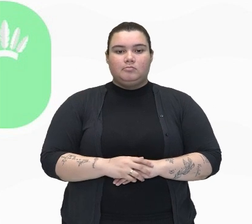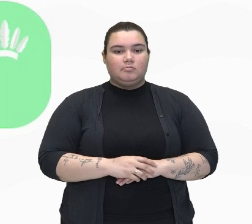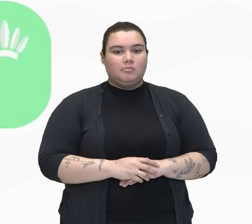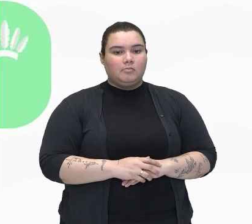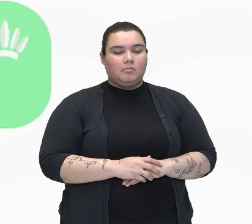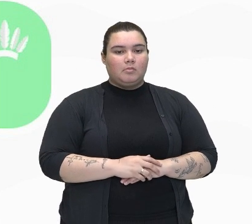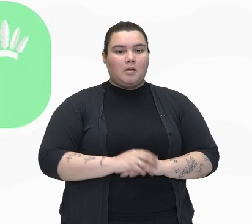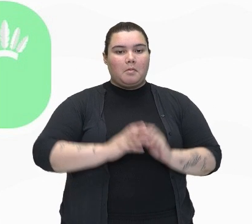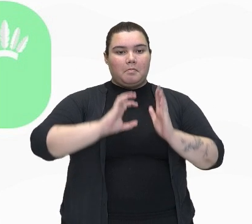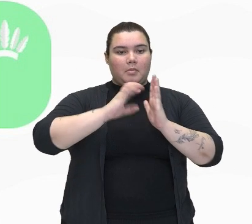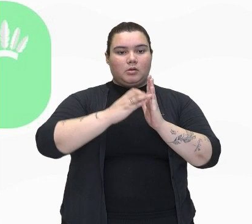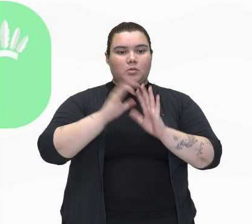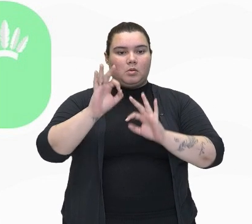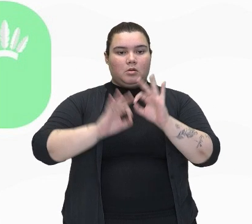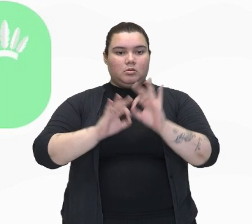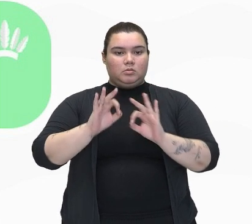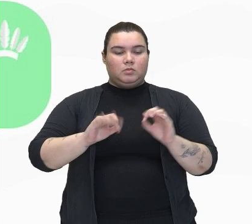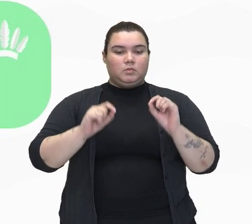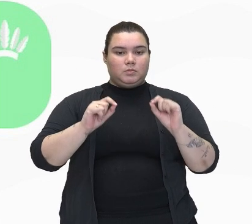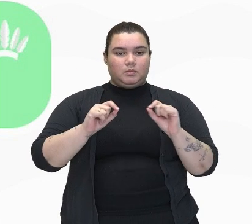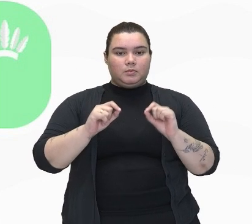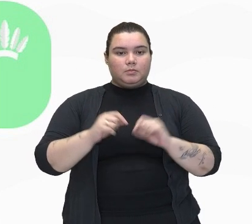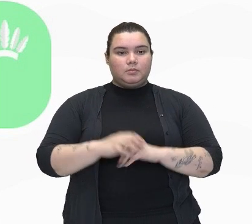partidos, eles podem ser